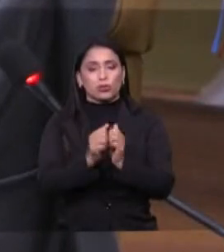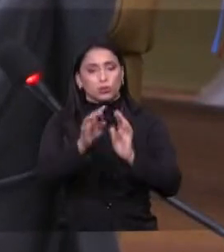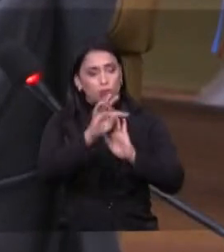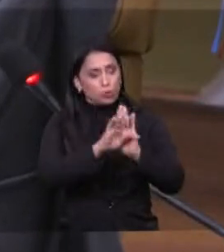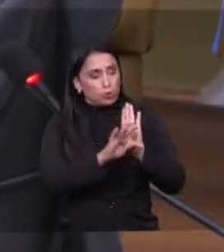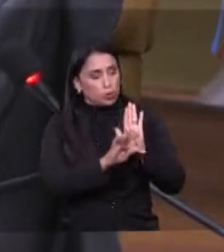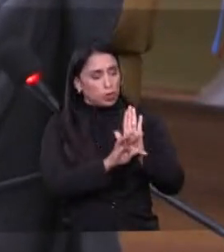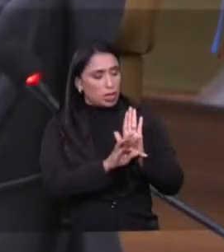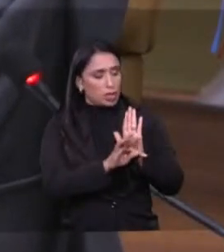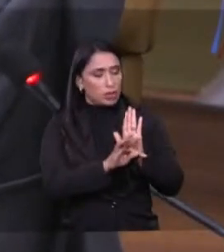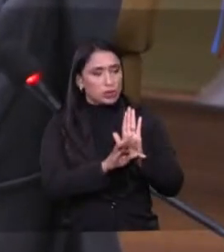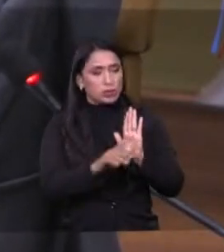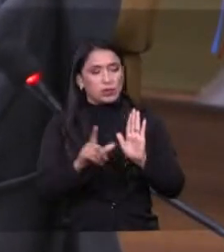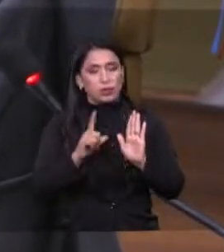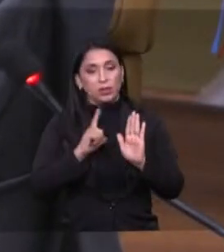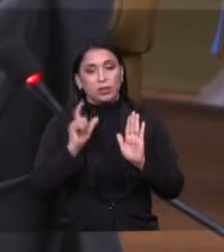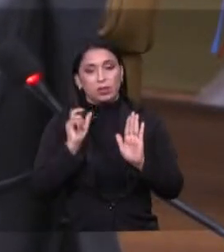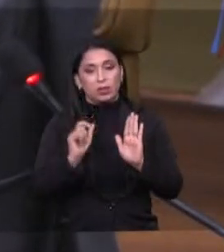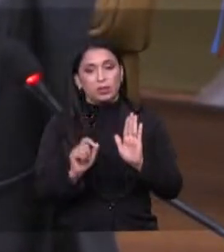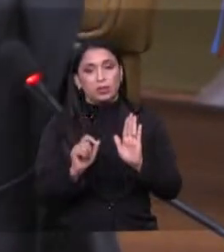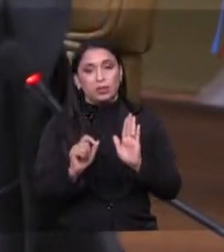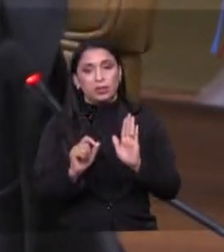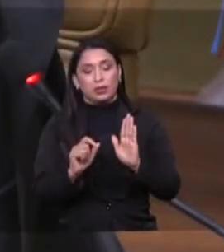interpretação conforme. Aí o texto